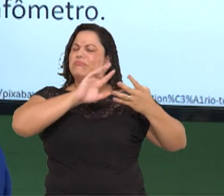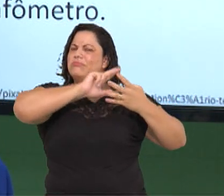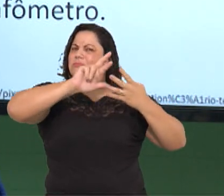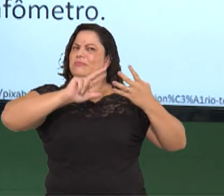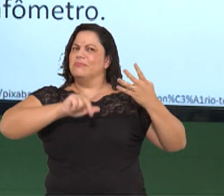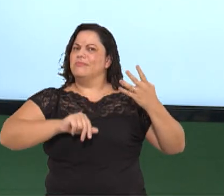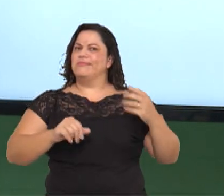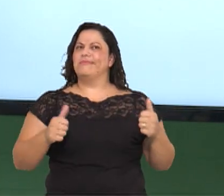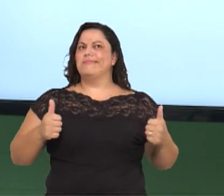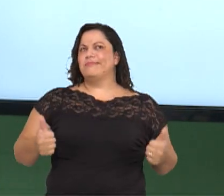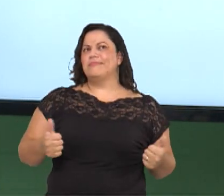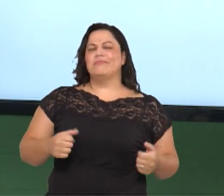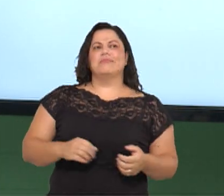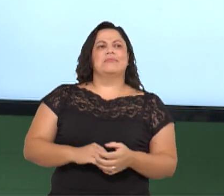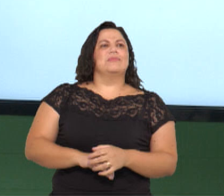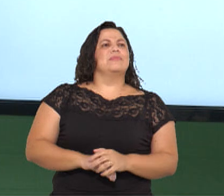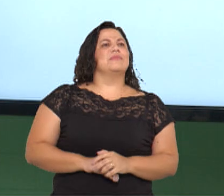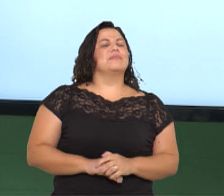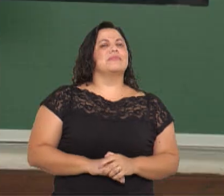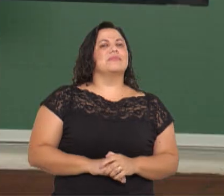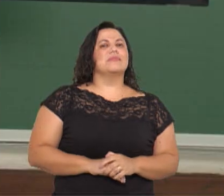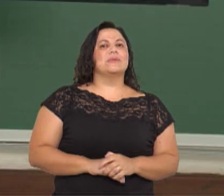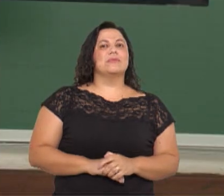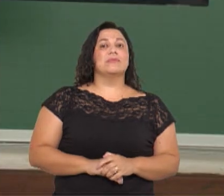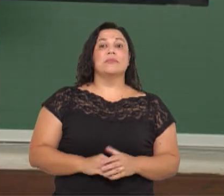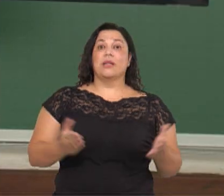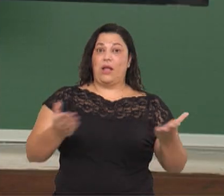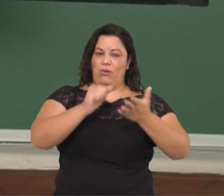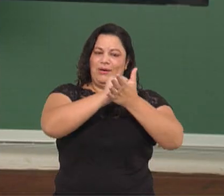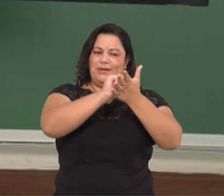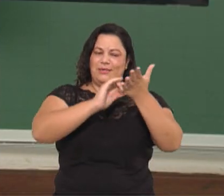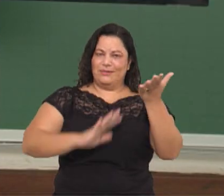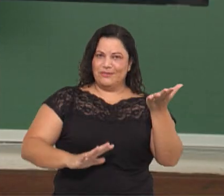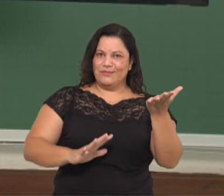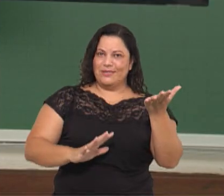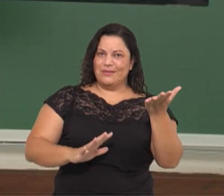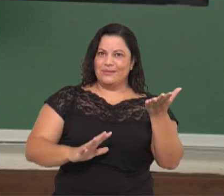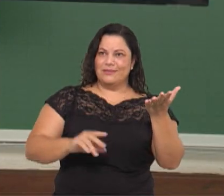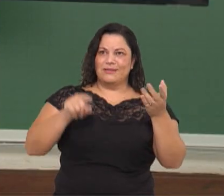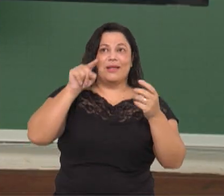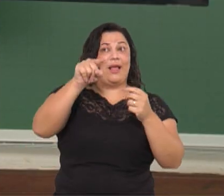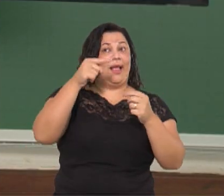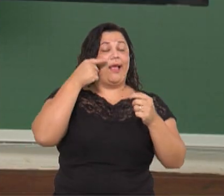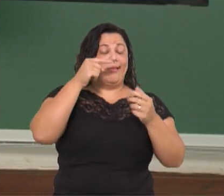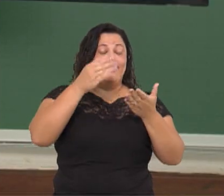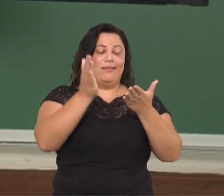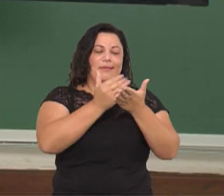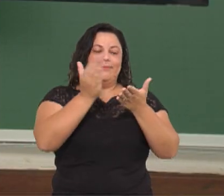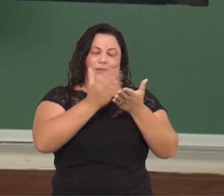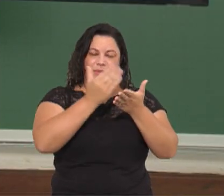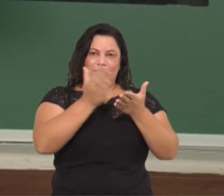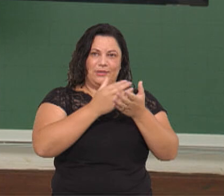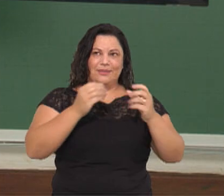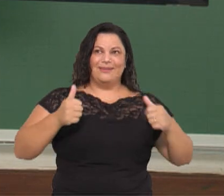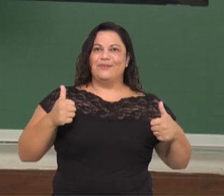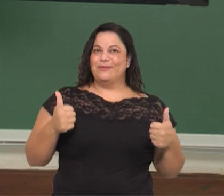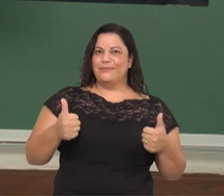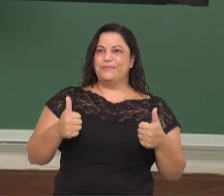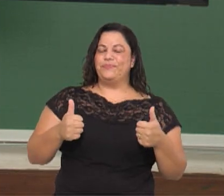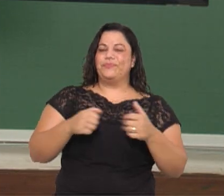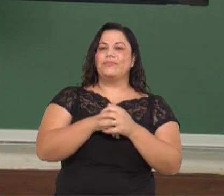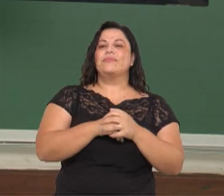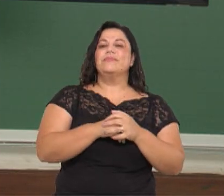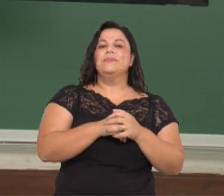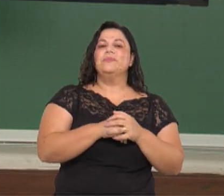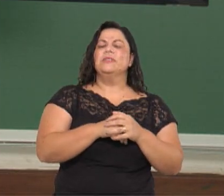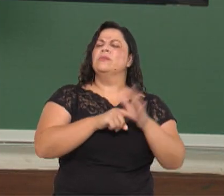outros 3. Vamos para o momento de atividade? Essa sim eu peço para vocês pegarem um caderno. Toda aula de